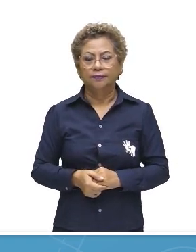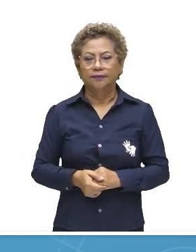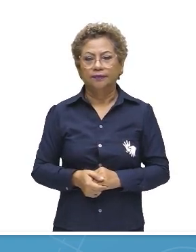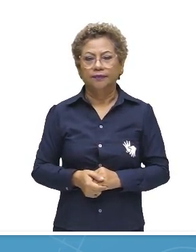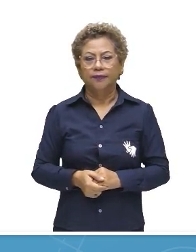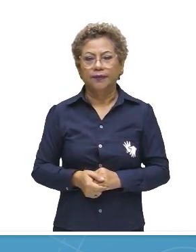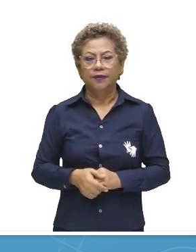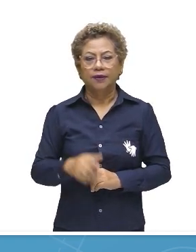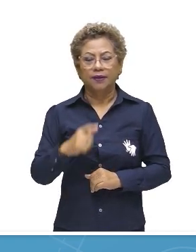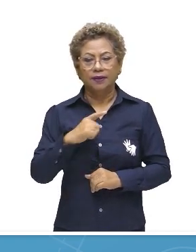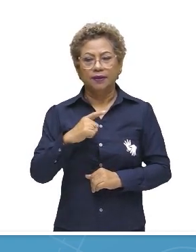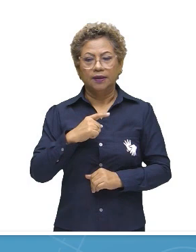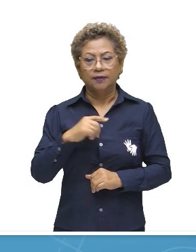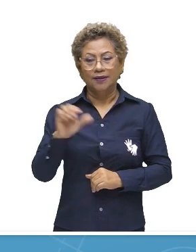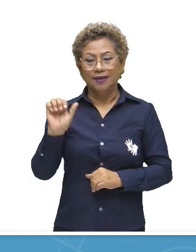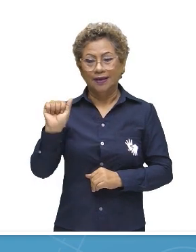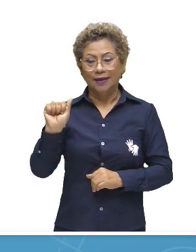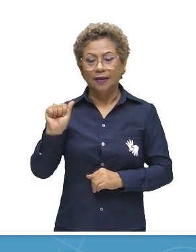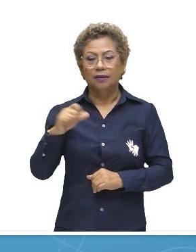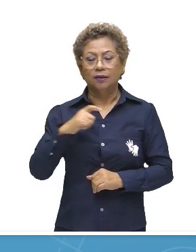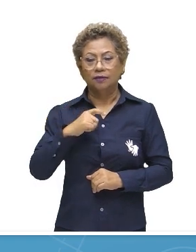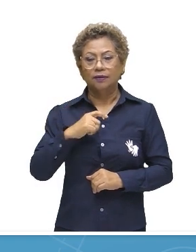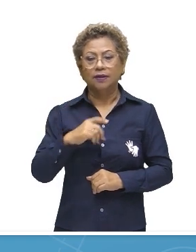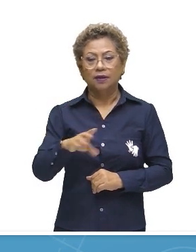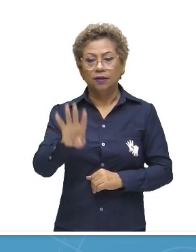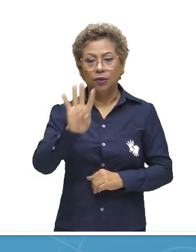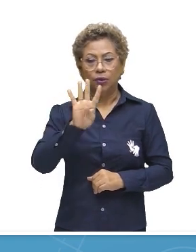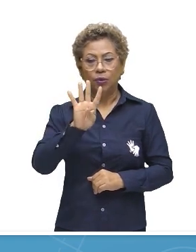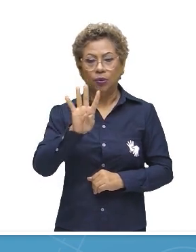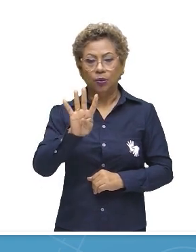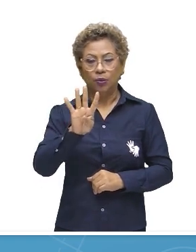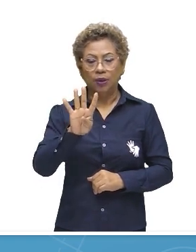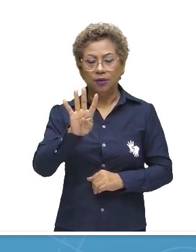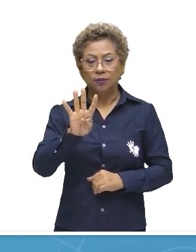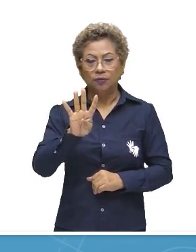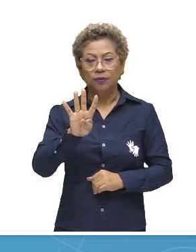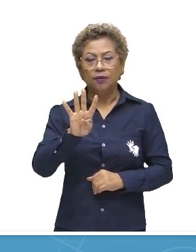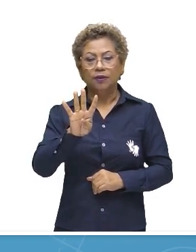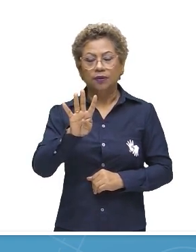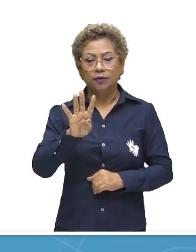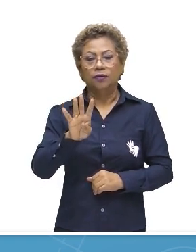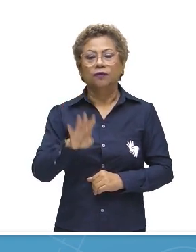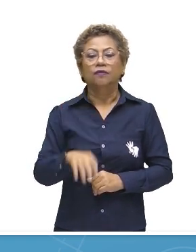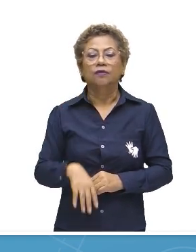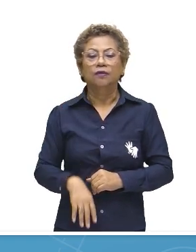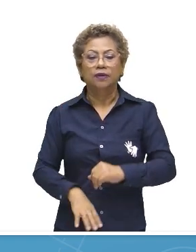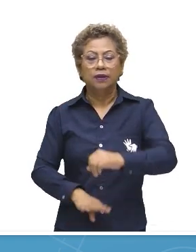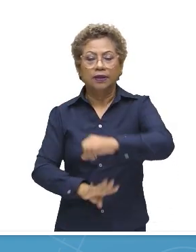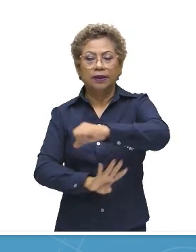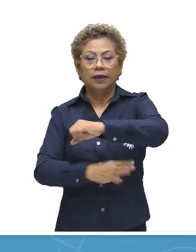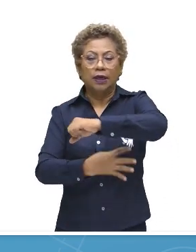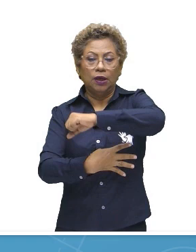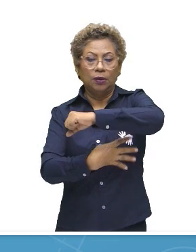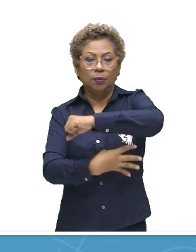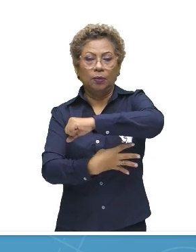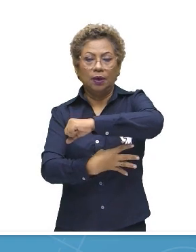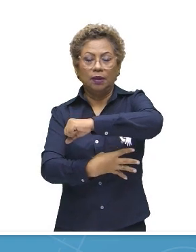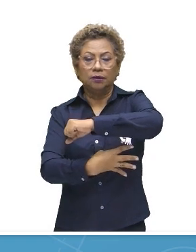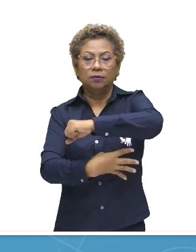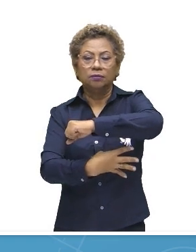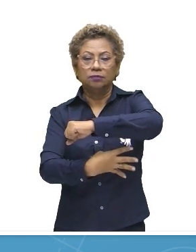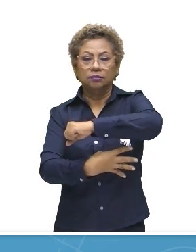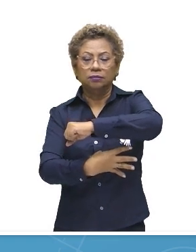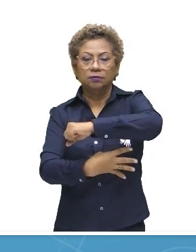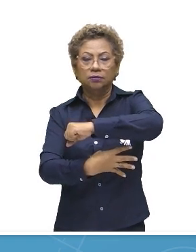eu tenho 4 partes, né? Um total de 4 partes. E desse total aqui, eu